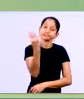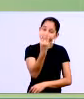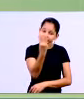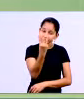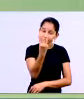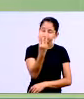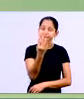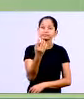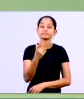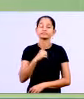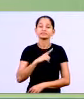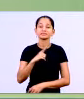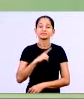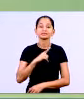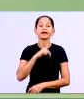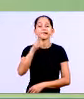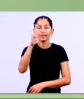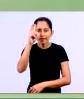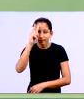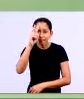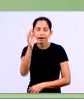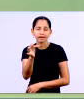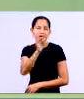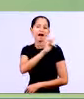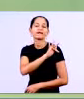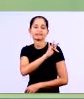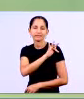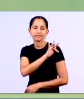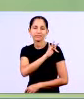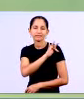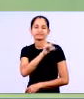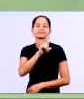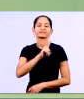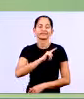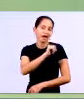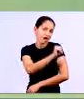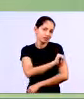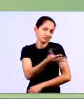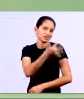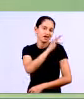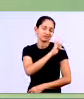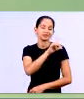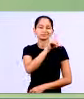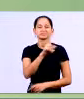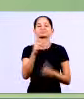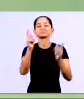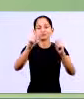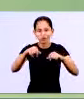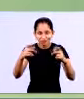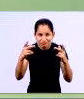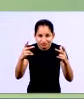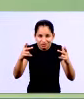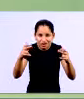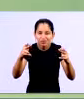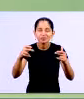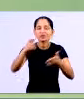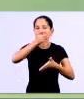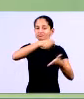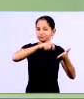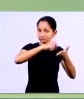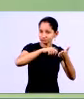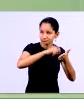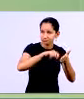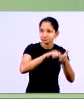né? Acadêmico, para nós empregamos o acento circunflexo, a gente vai poder também empregar o acento agudo. Pode ser escrito assim,